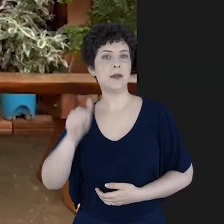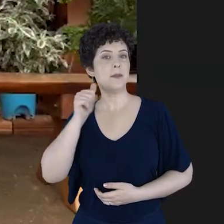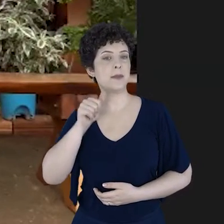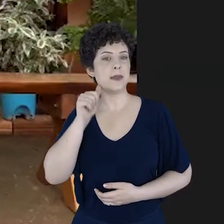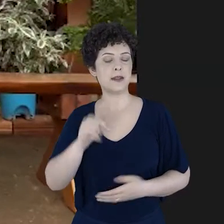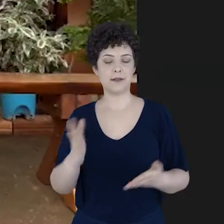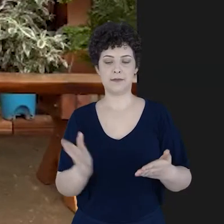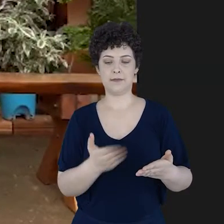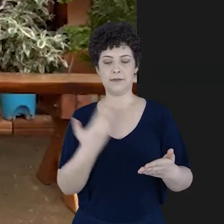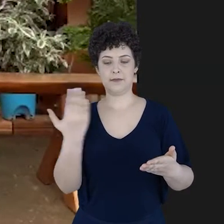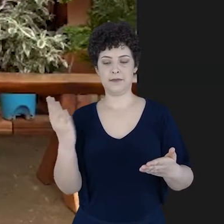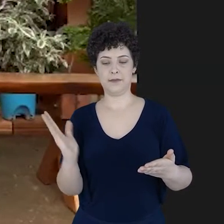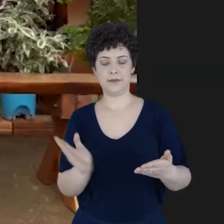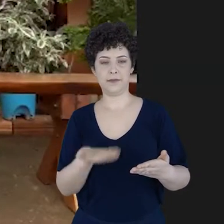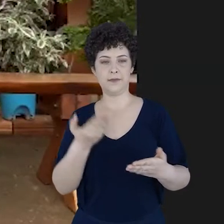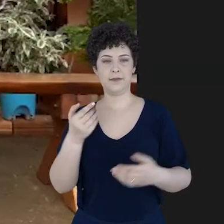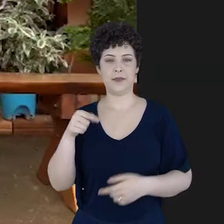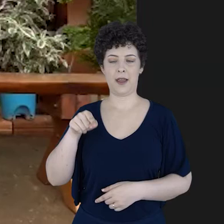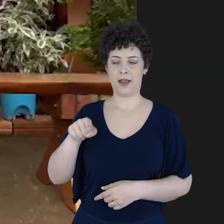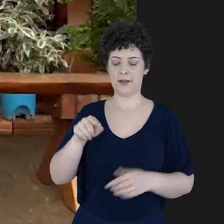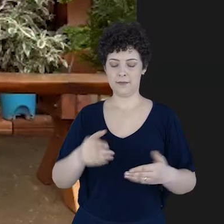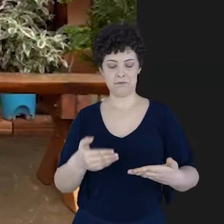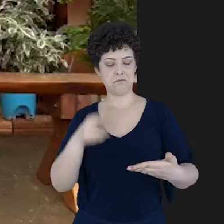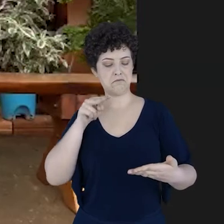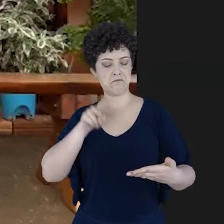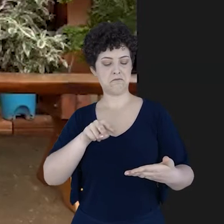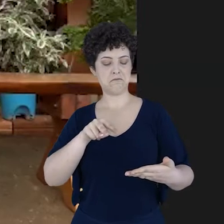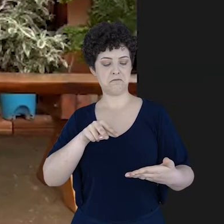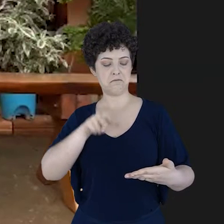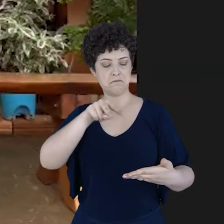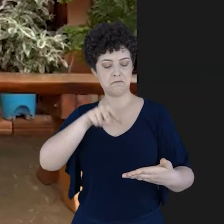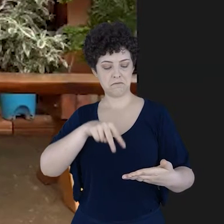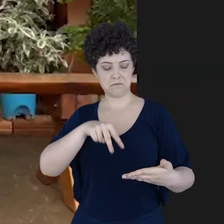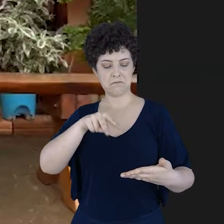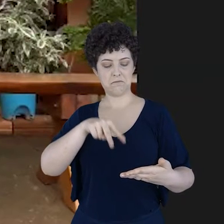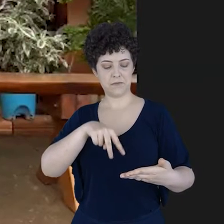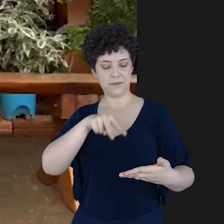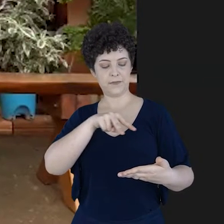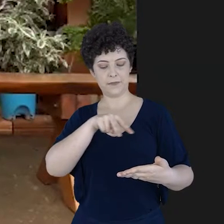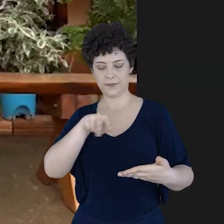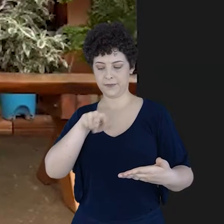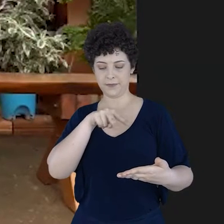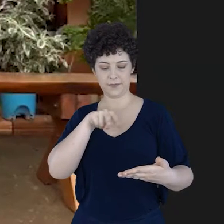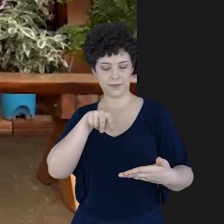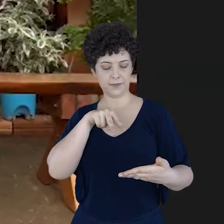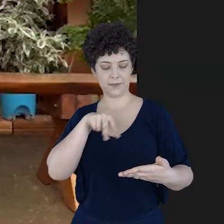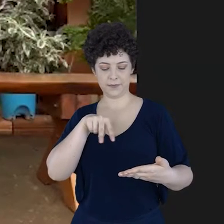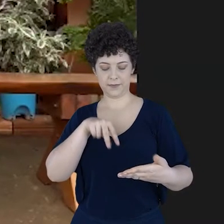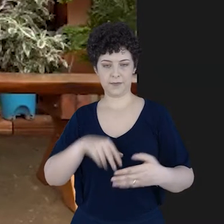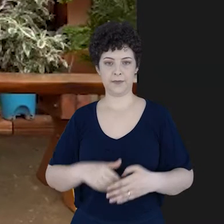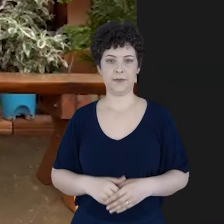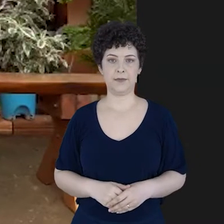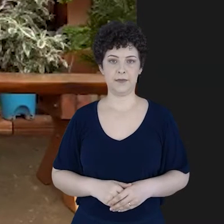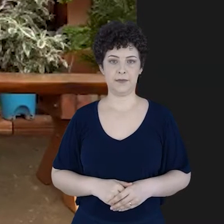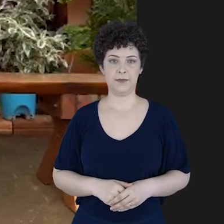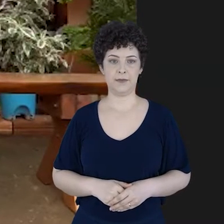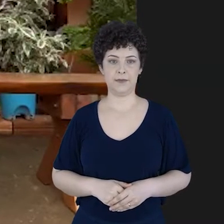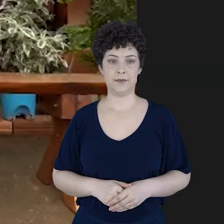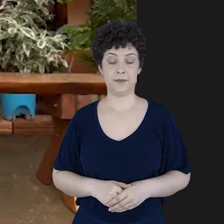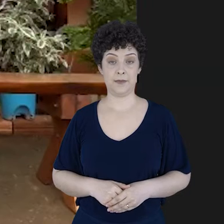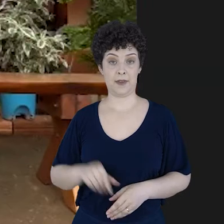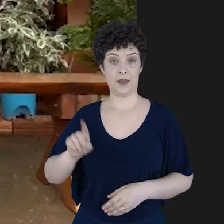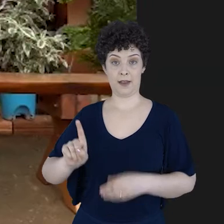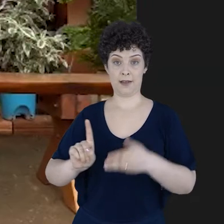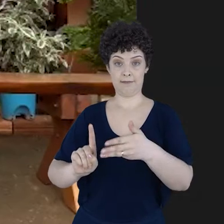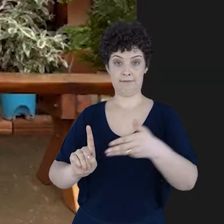folhas. Segura um livro. Ela observa e lê. Ao fundo, árvores e plantas.